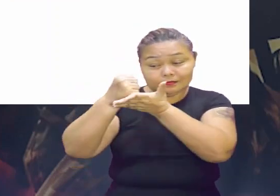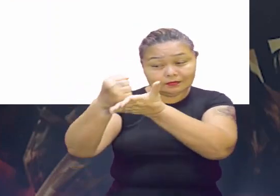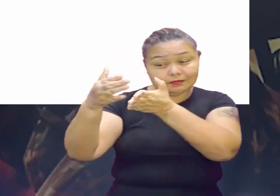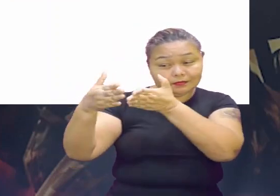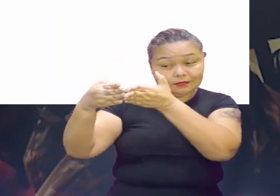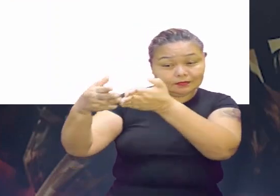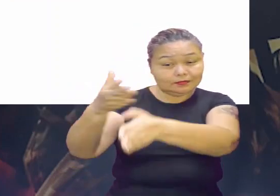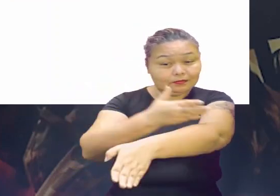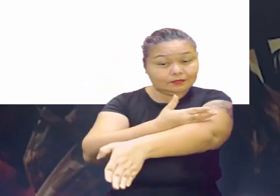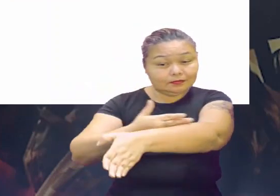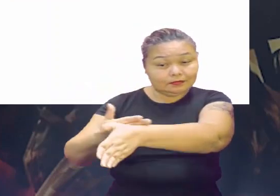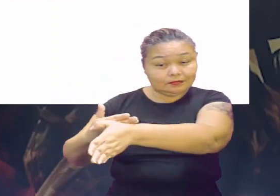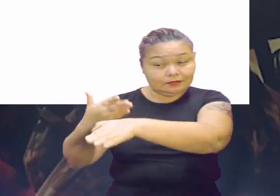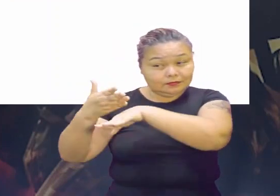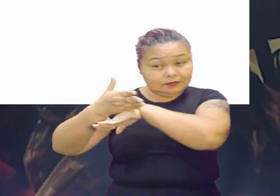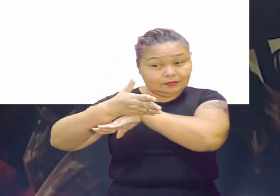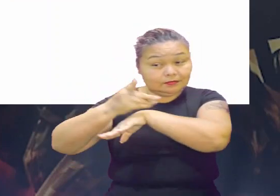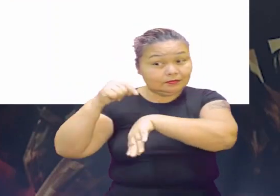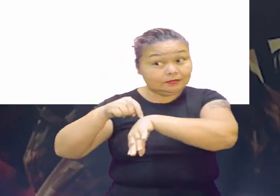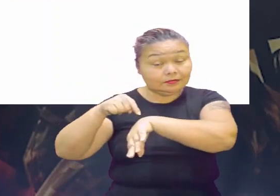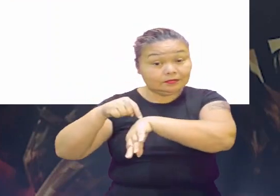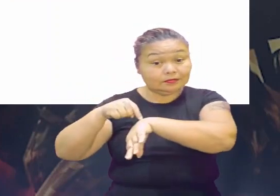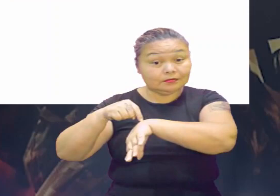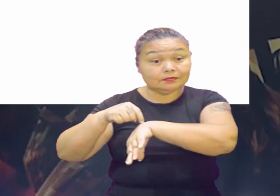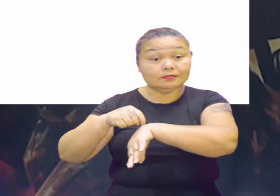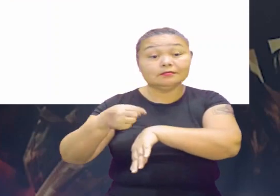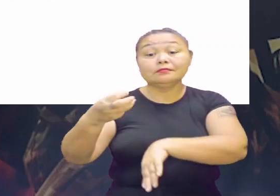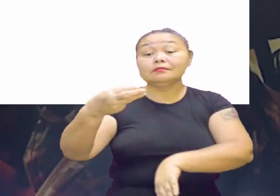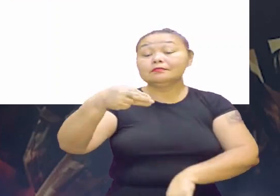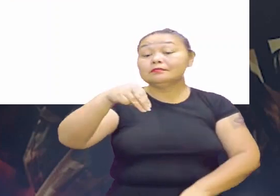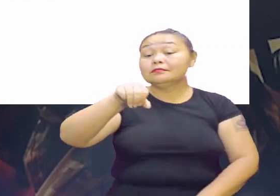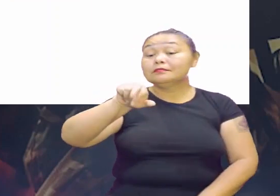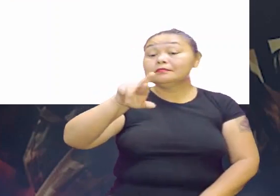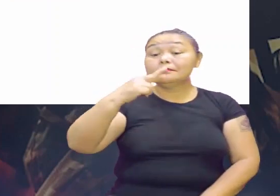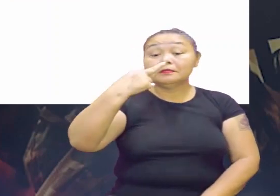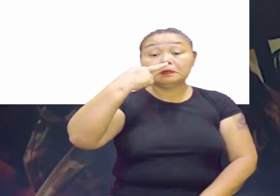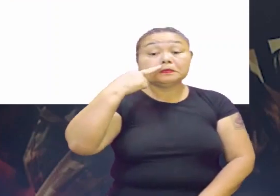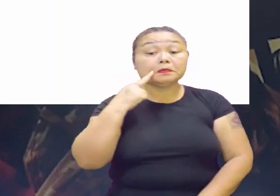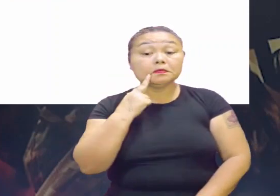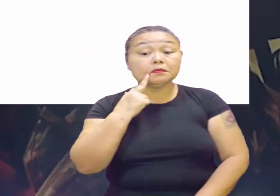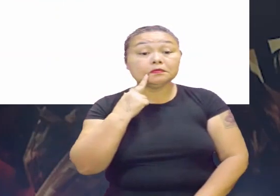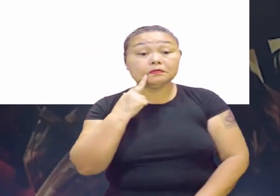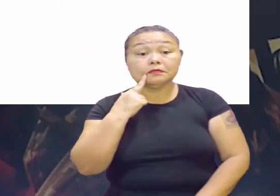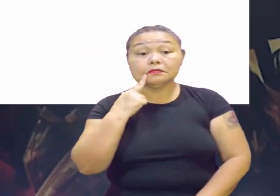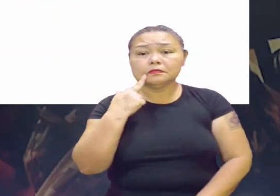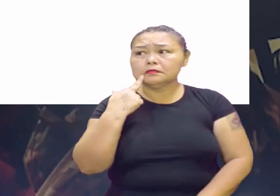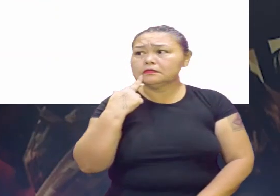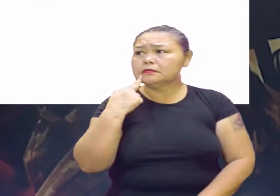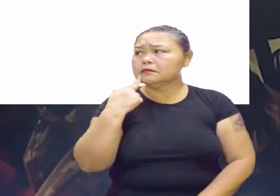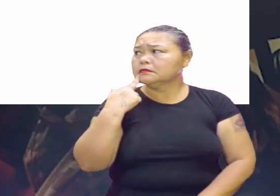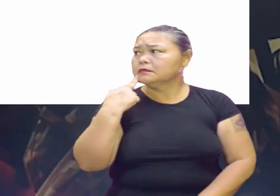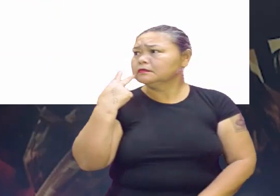Marinha para estar no momento. O Marechal Rondon é ele que vai...